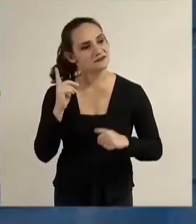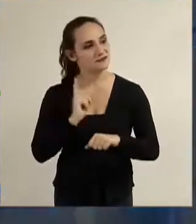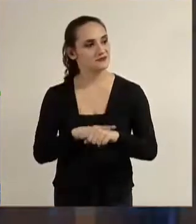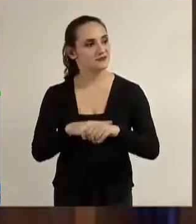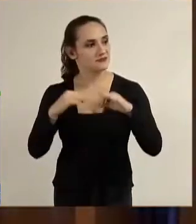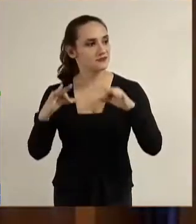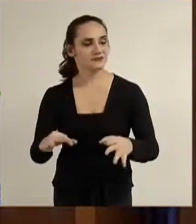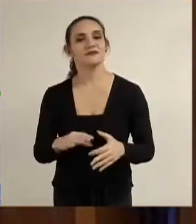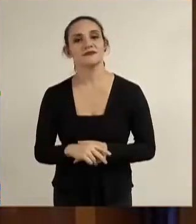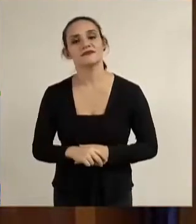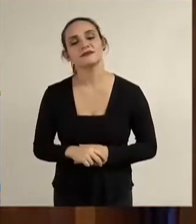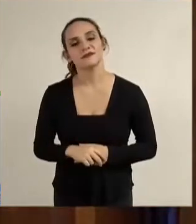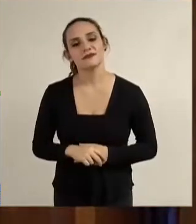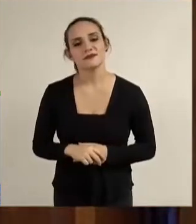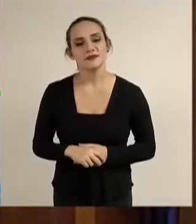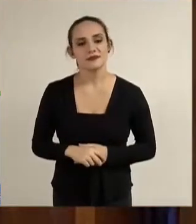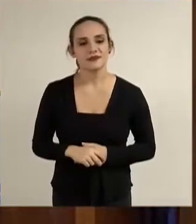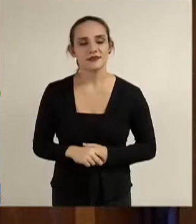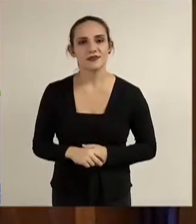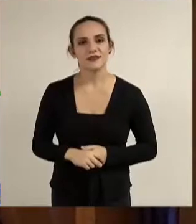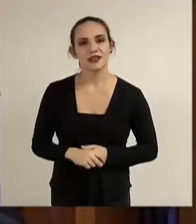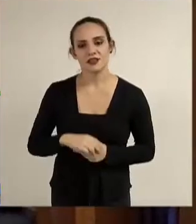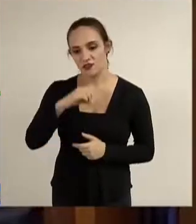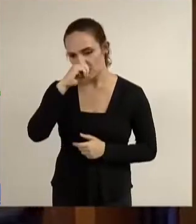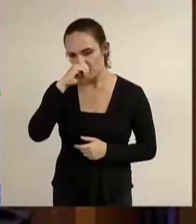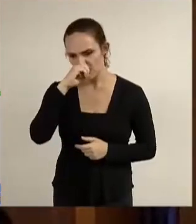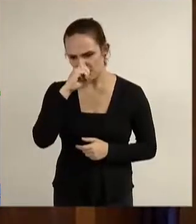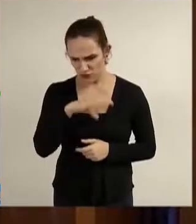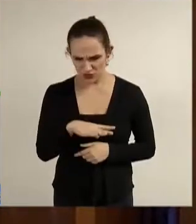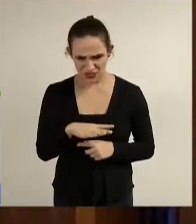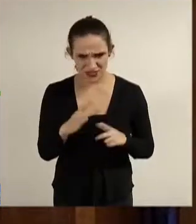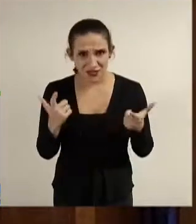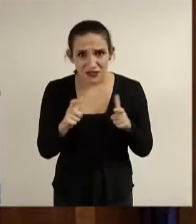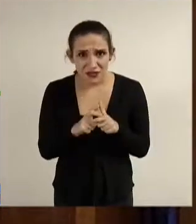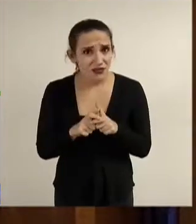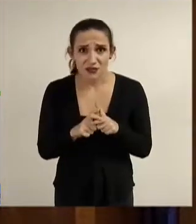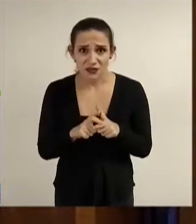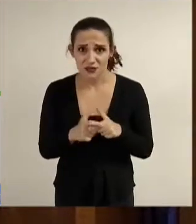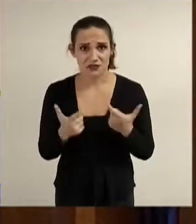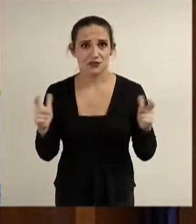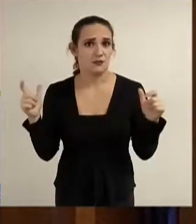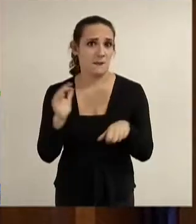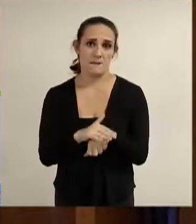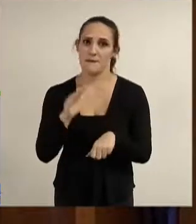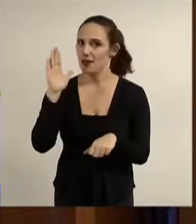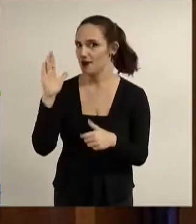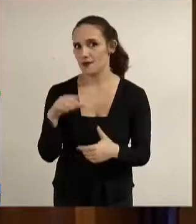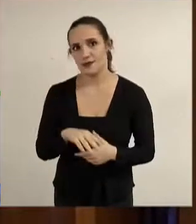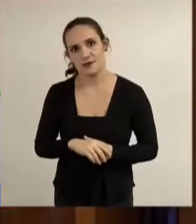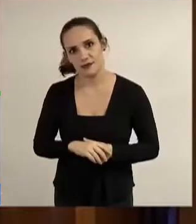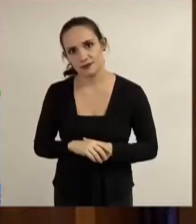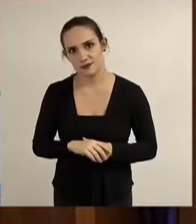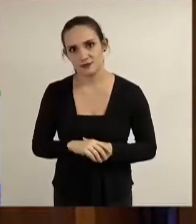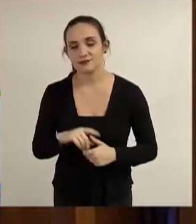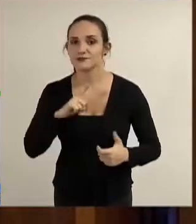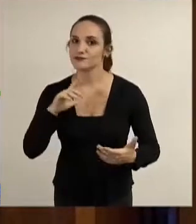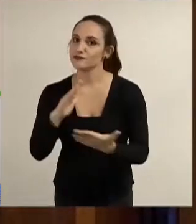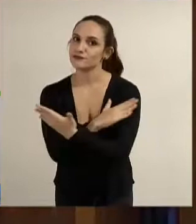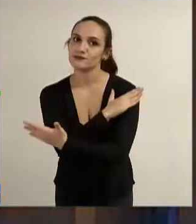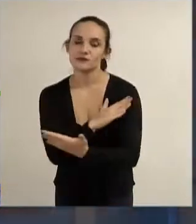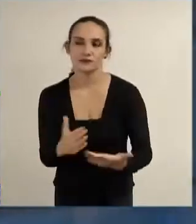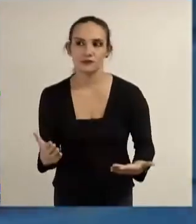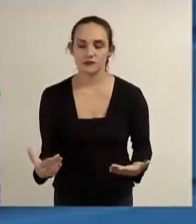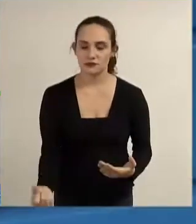A violência, em vez de diminuir, ela recrudesce a cada dia contra a mulher. Alguns casos são